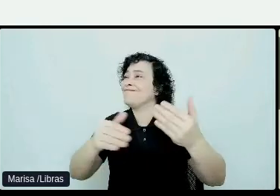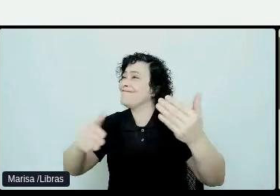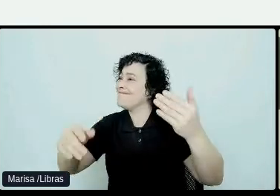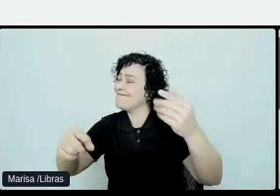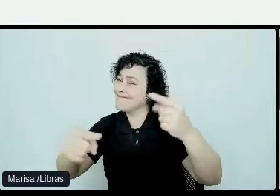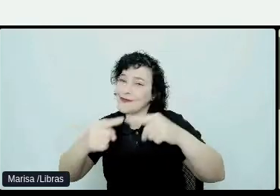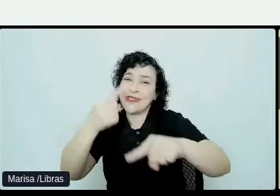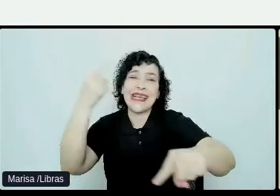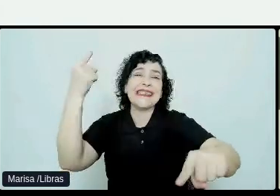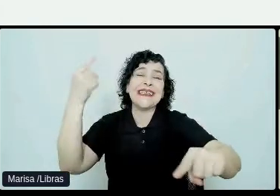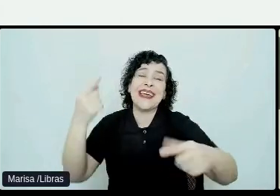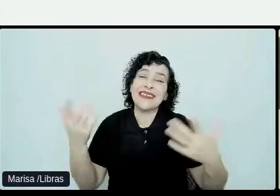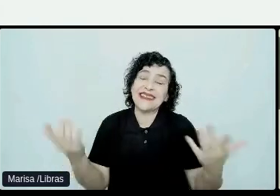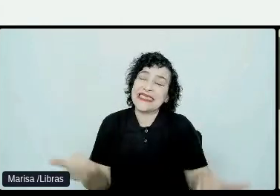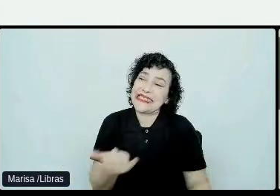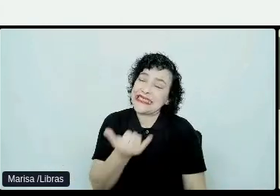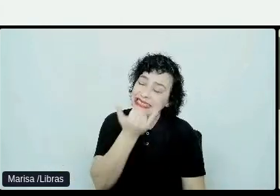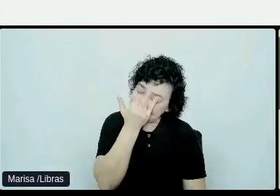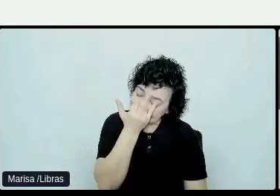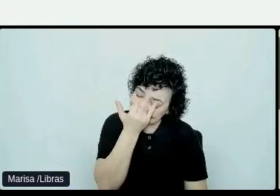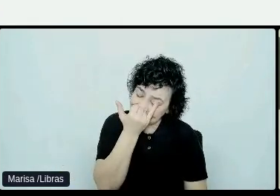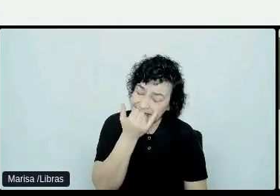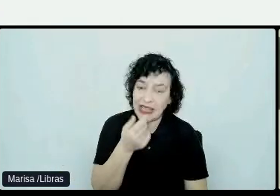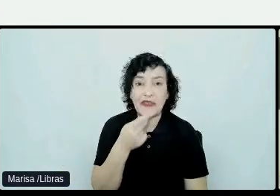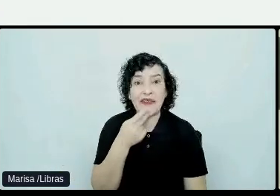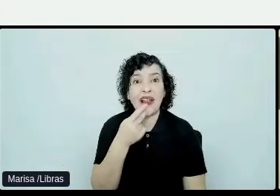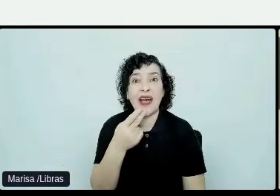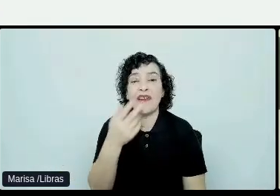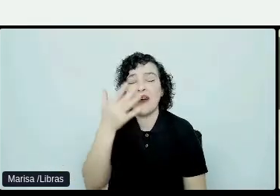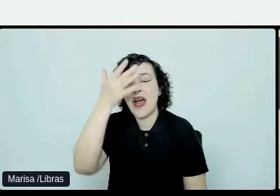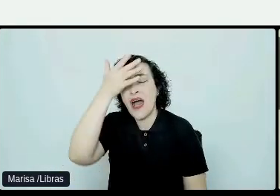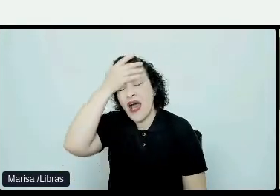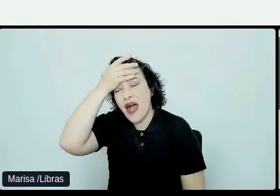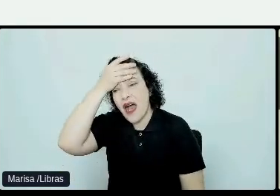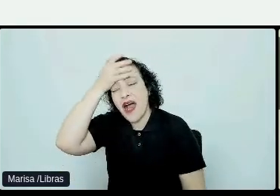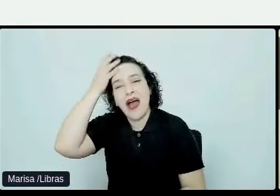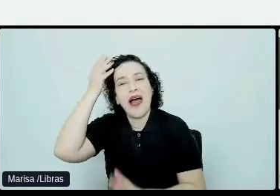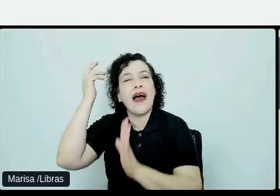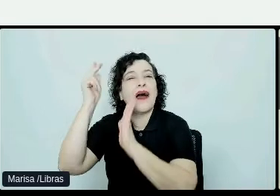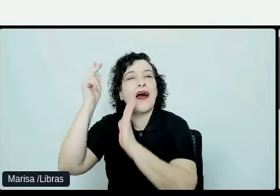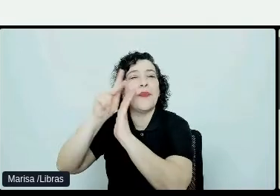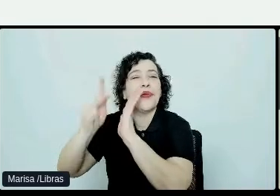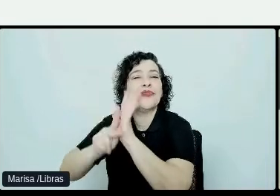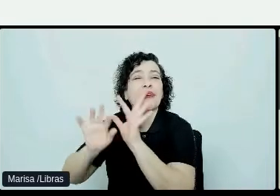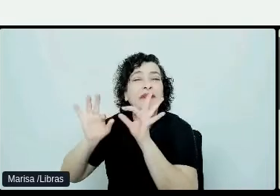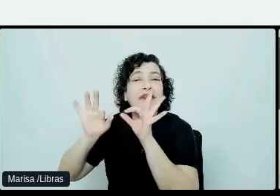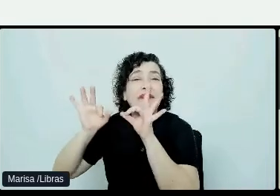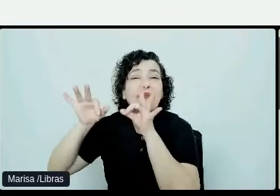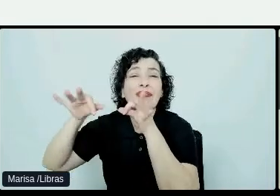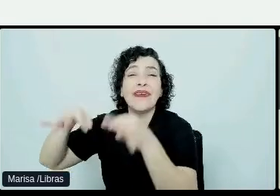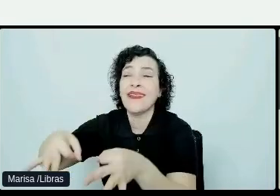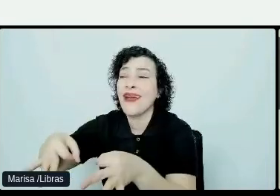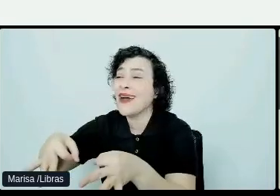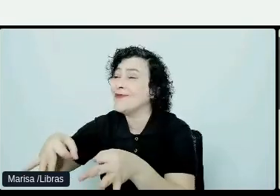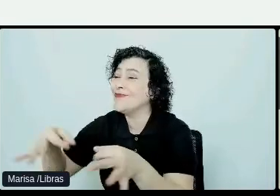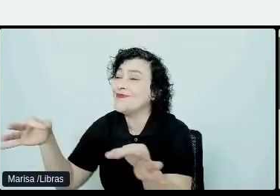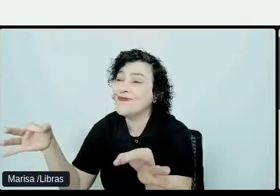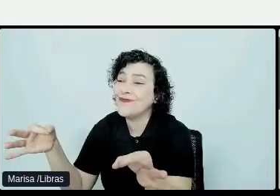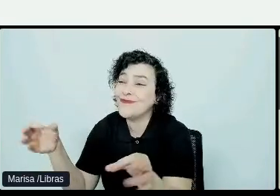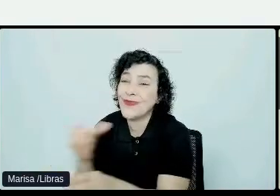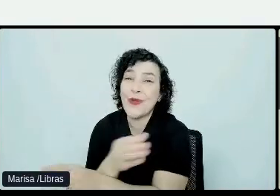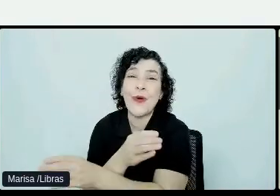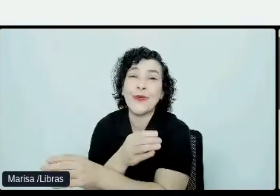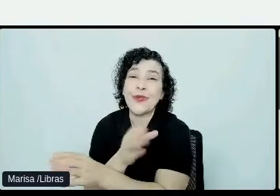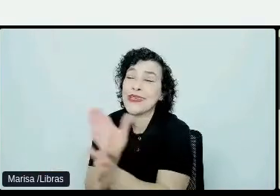frustração. Eu ia, tipo, falava assim: "Poxa, descobri que tem um monte de coisa no projeto, na entrega que a gente está fazendo, que a gente precisa mudar". Só que aí não dava mais